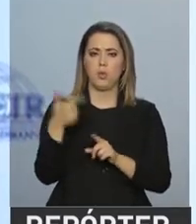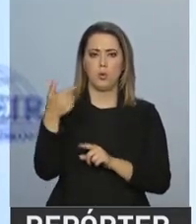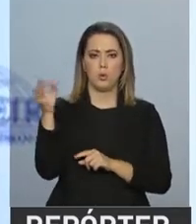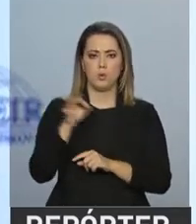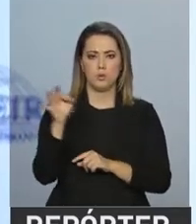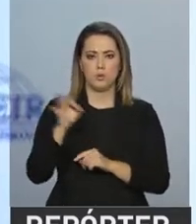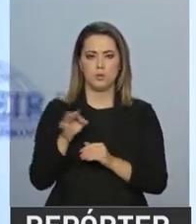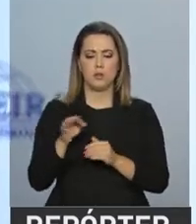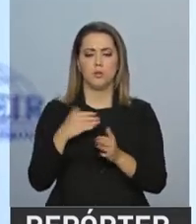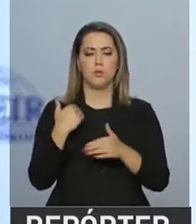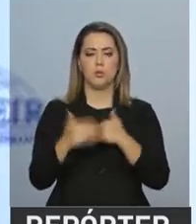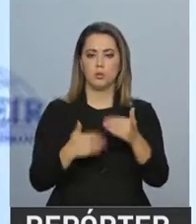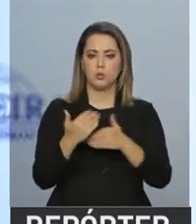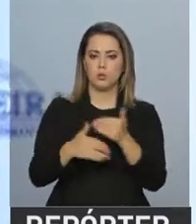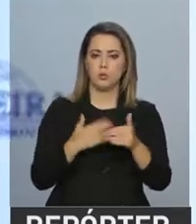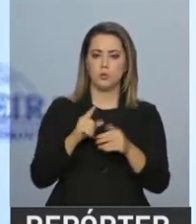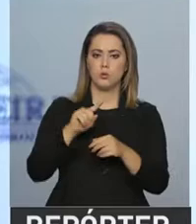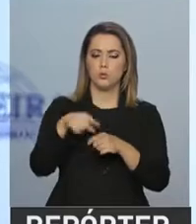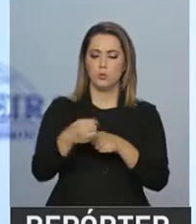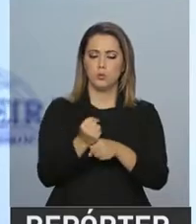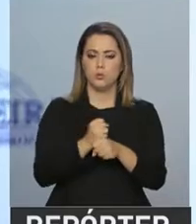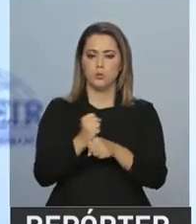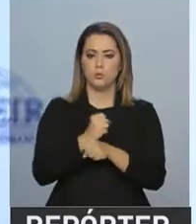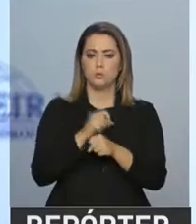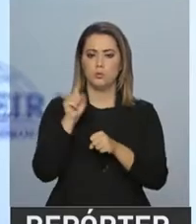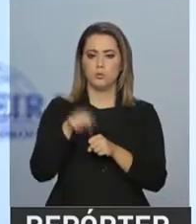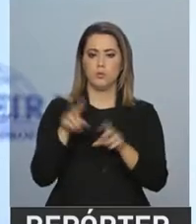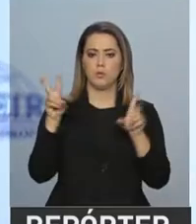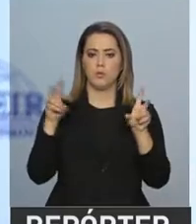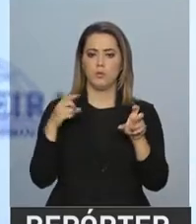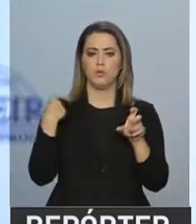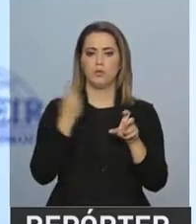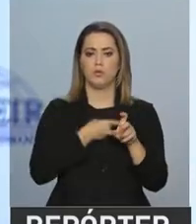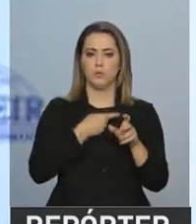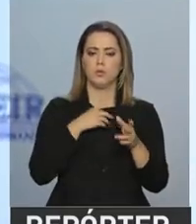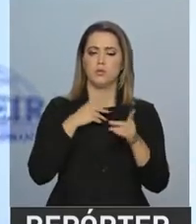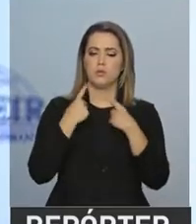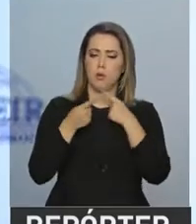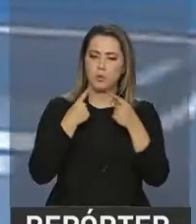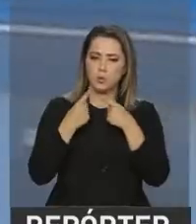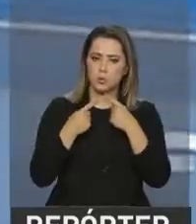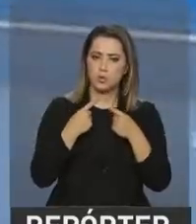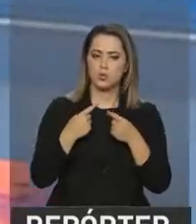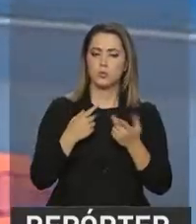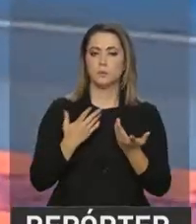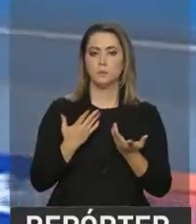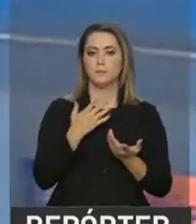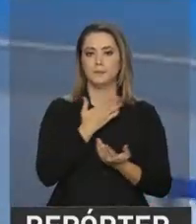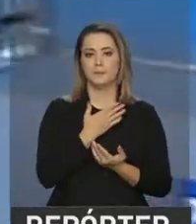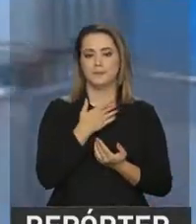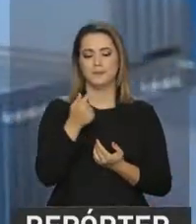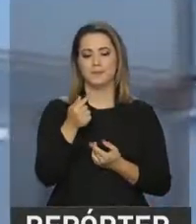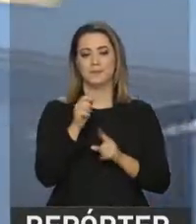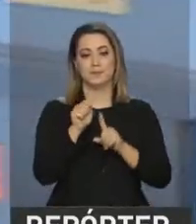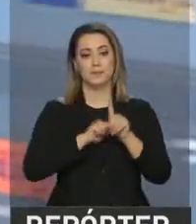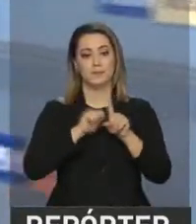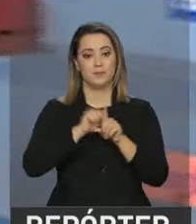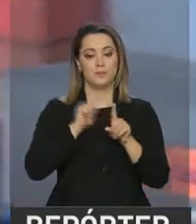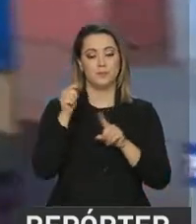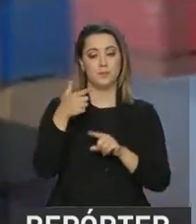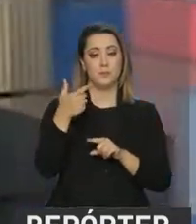do mesmo para o próximo ano é um tema que está na nossa pauta nossa agenda nos primeiros sete meses de